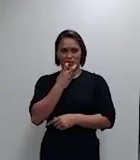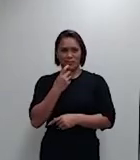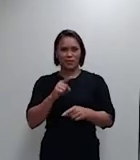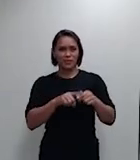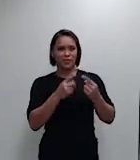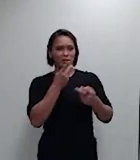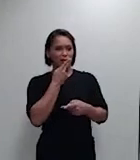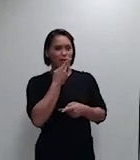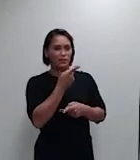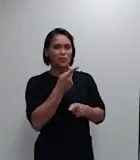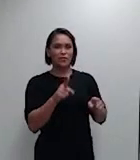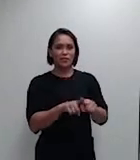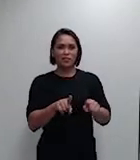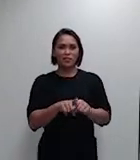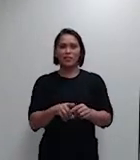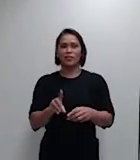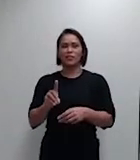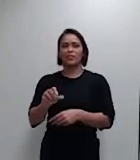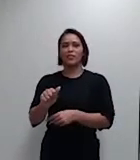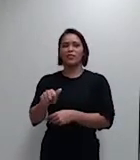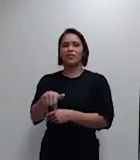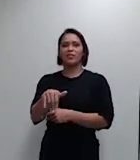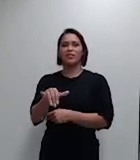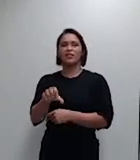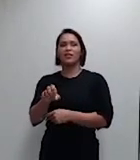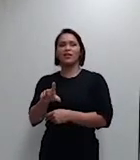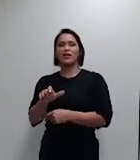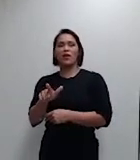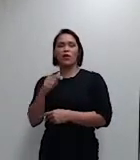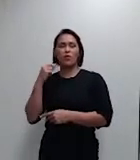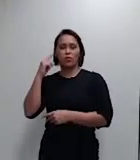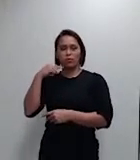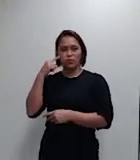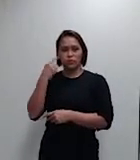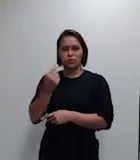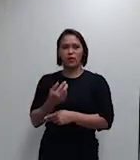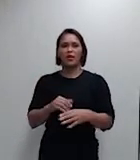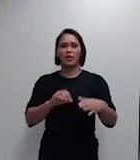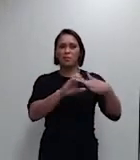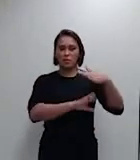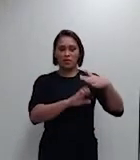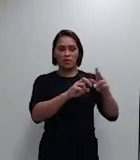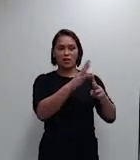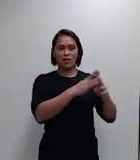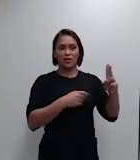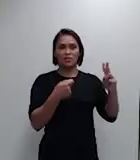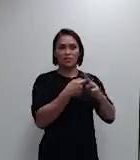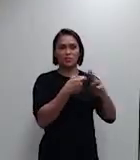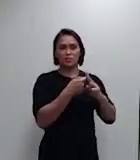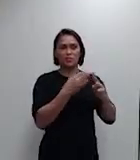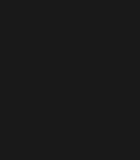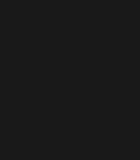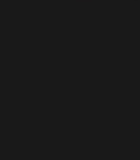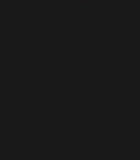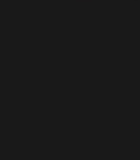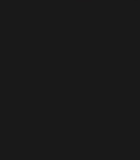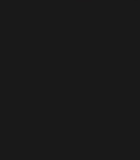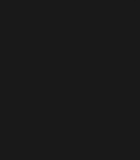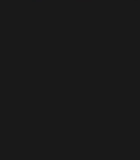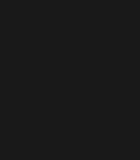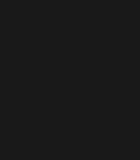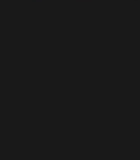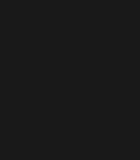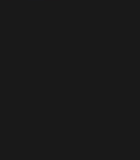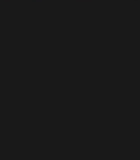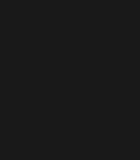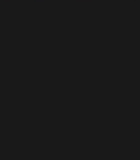declarada. Ao julgar recursos especiais repetitivos, o colegiado definiu o início da contagem do prazo decadencial previsto no